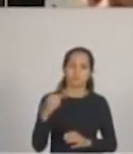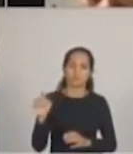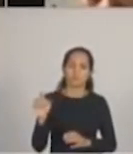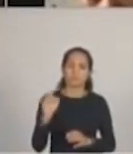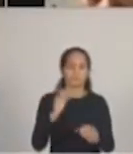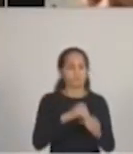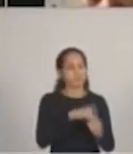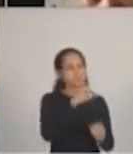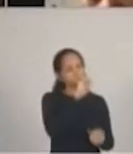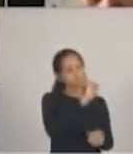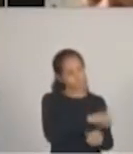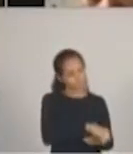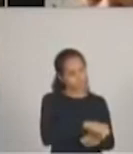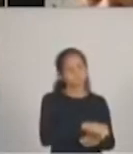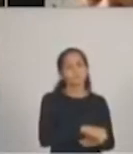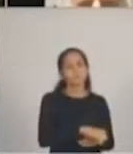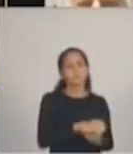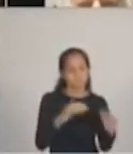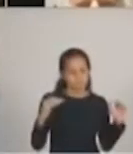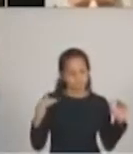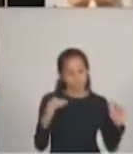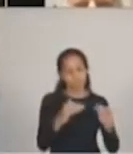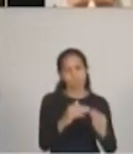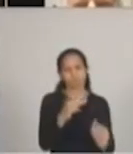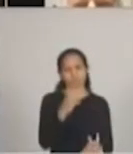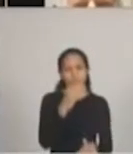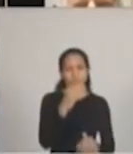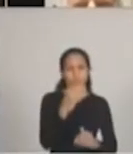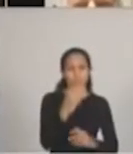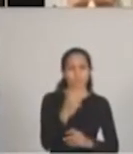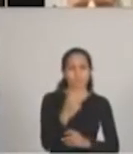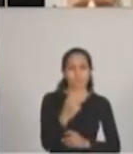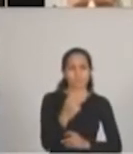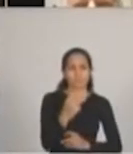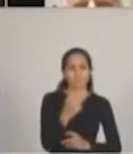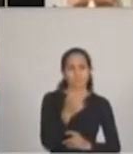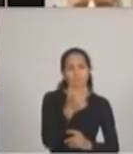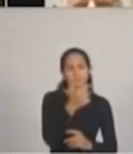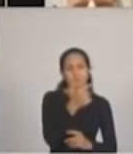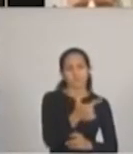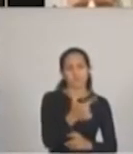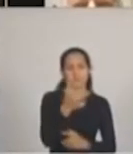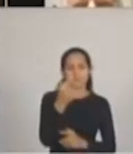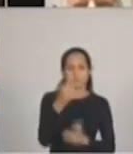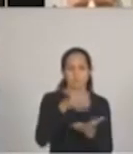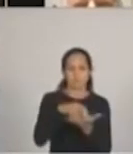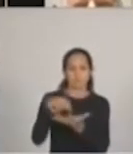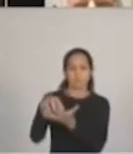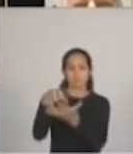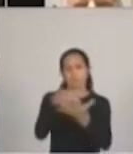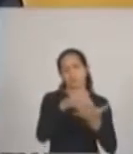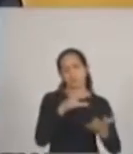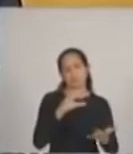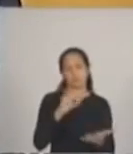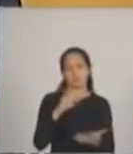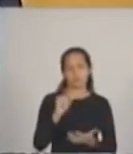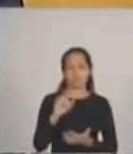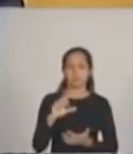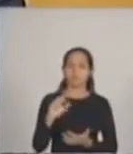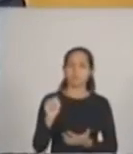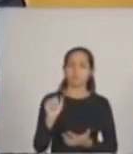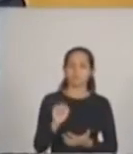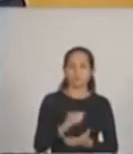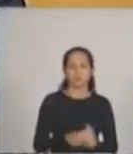Voto sim em favor das 37 comarcas. 27 comarcas. Deputado José Esmeraldo, vota sim.